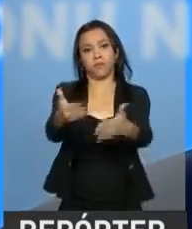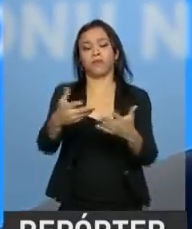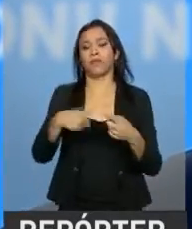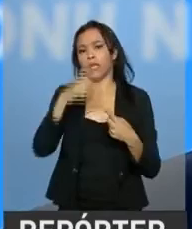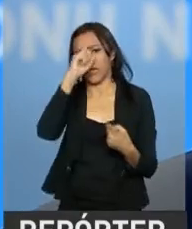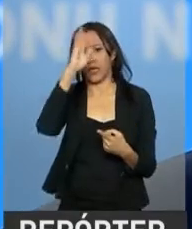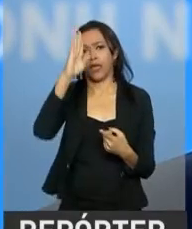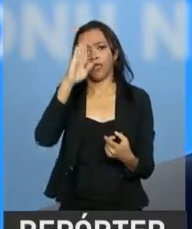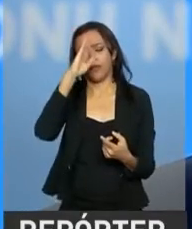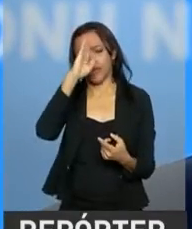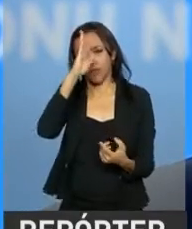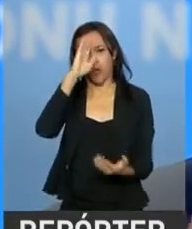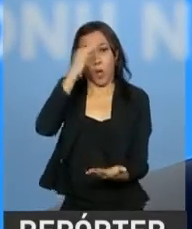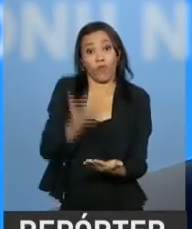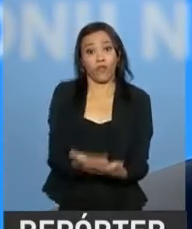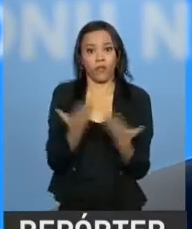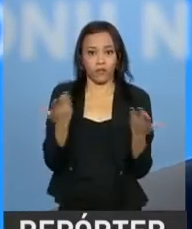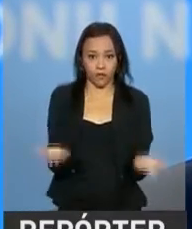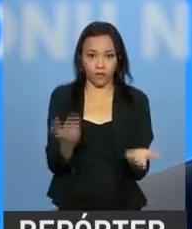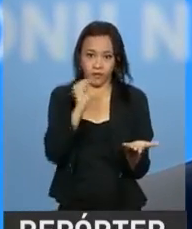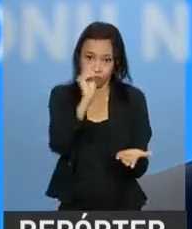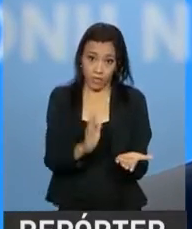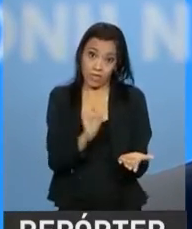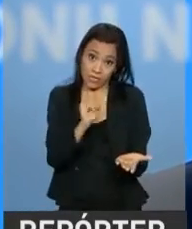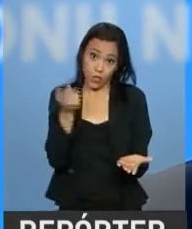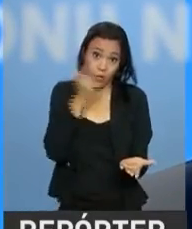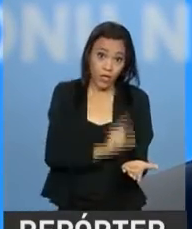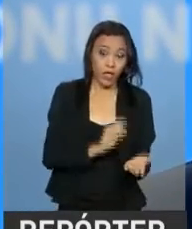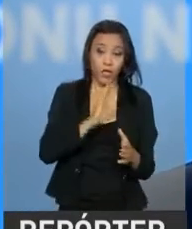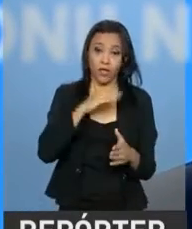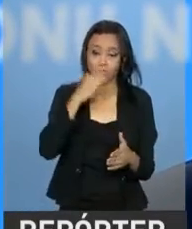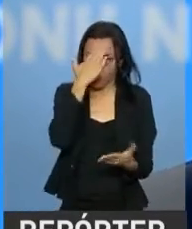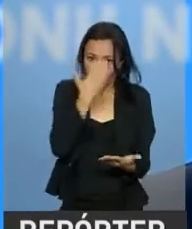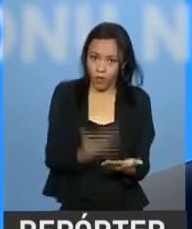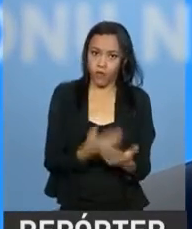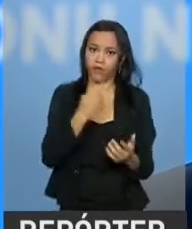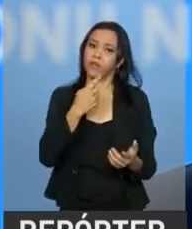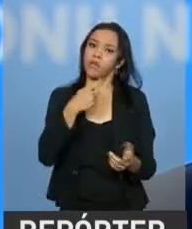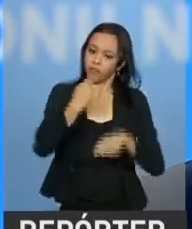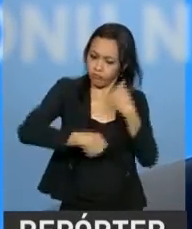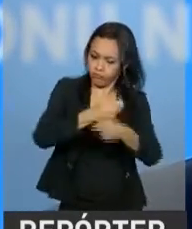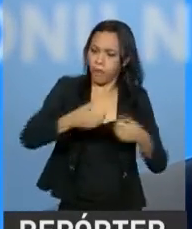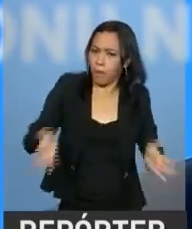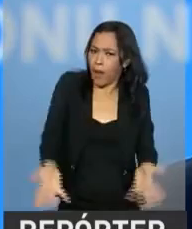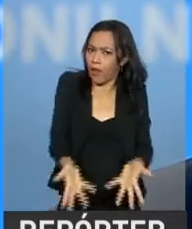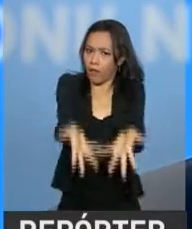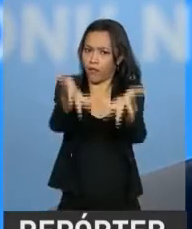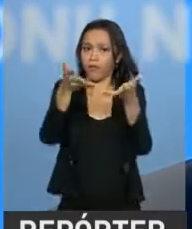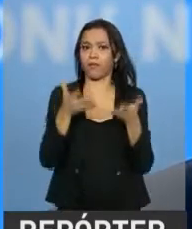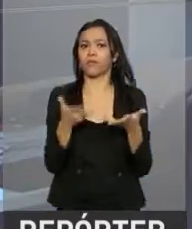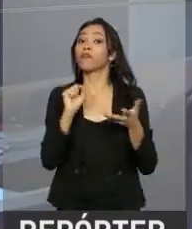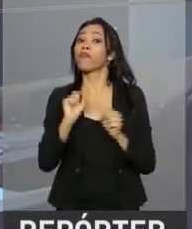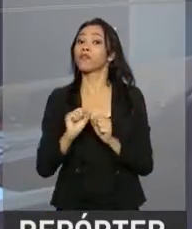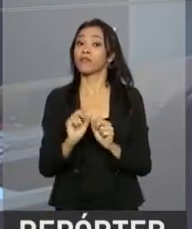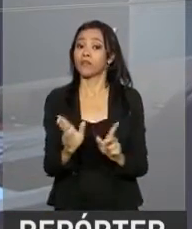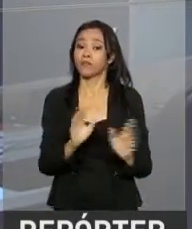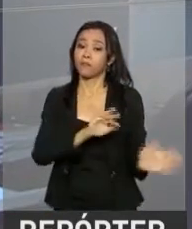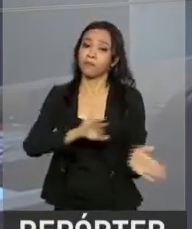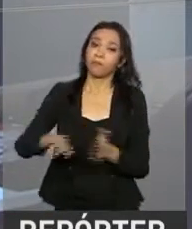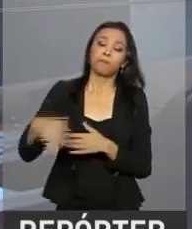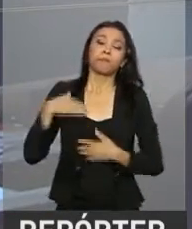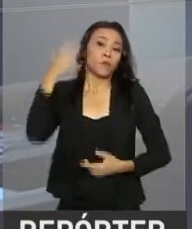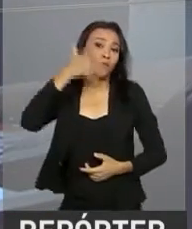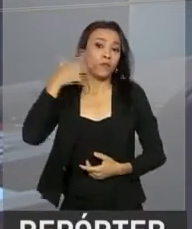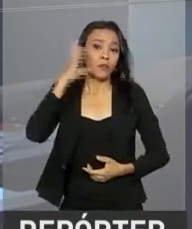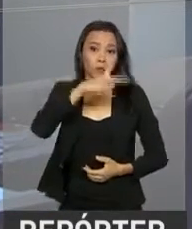na ideia de confiança, né? Porque se você só tem crescimento econômico, se você tiver confiança naquilo que vai fazer. O